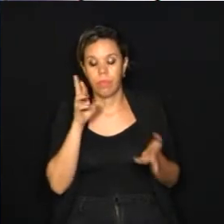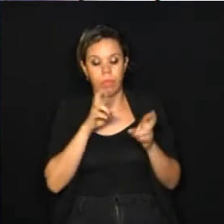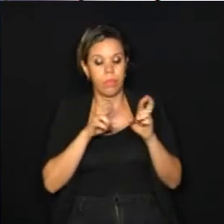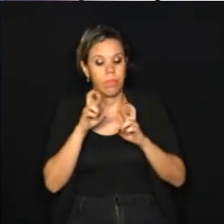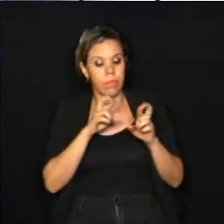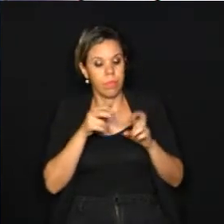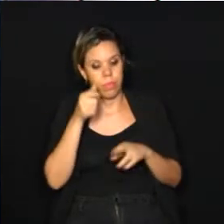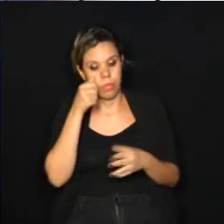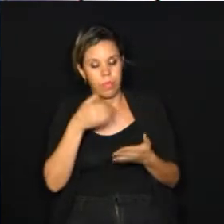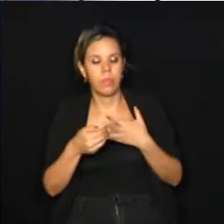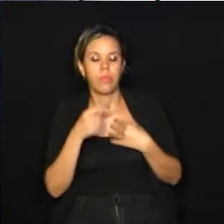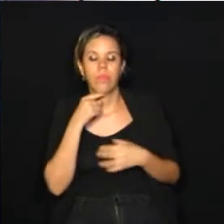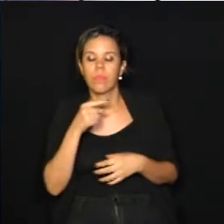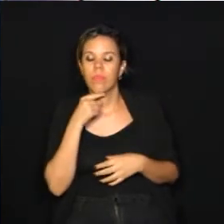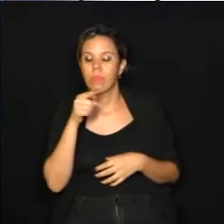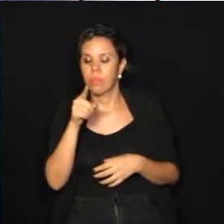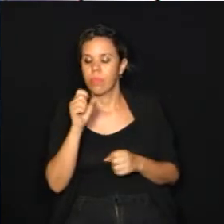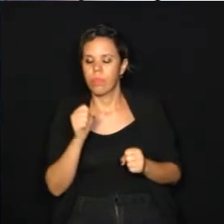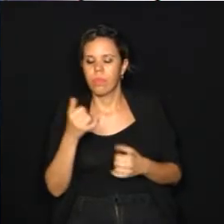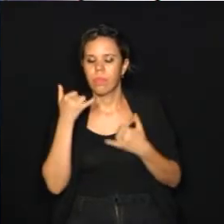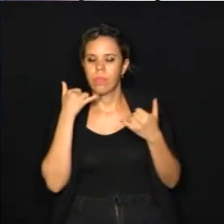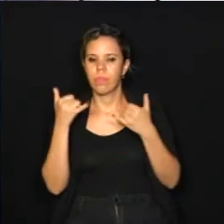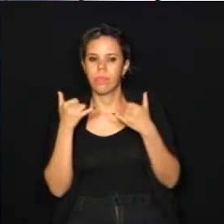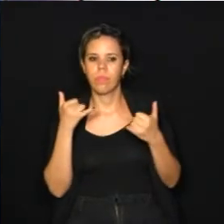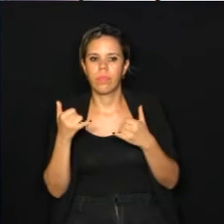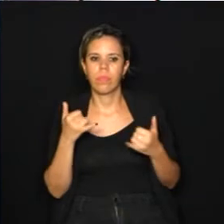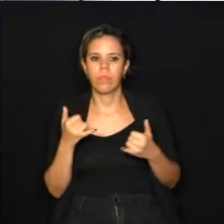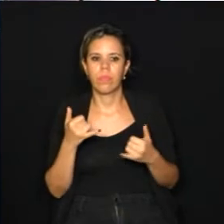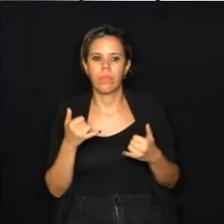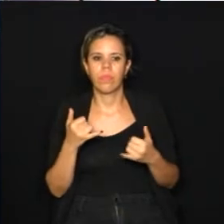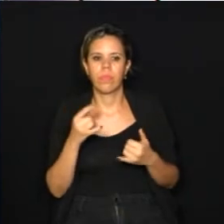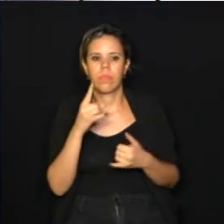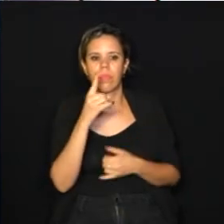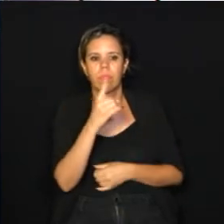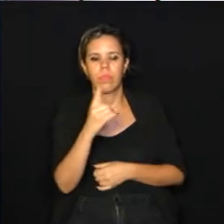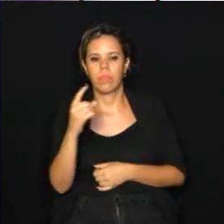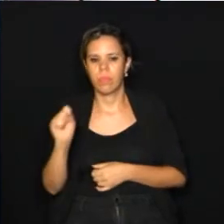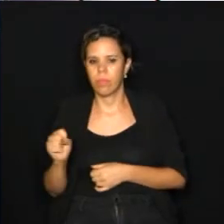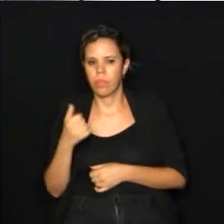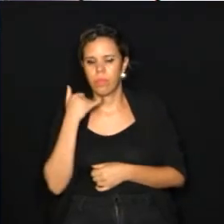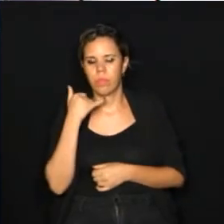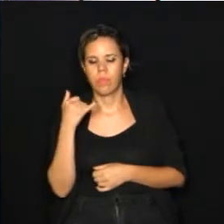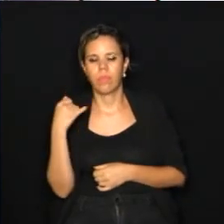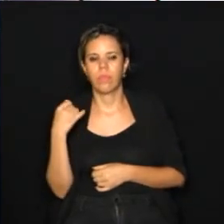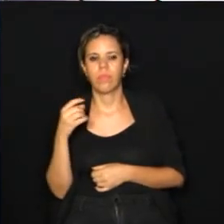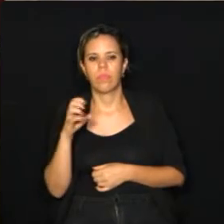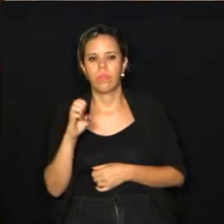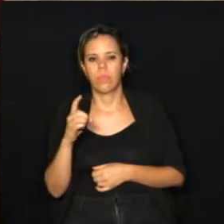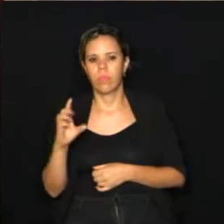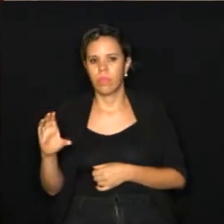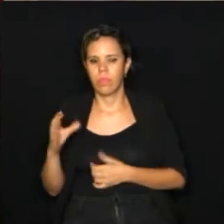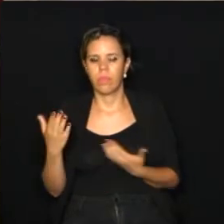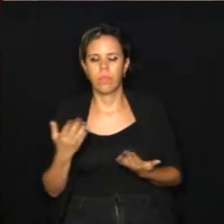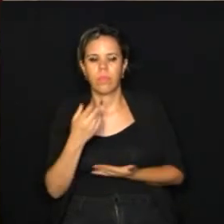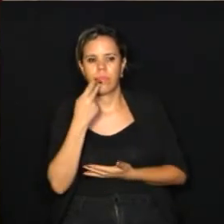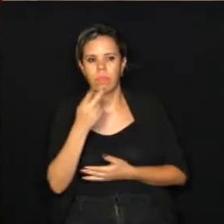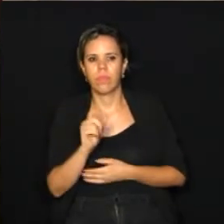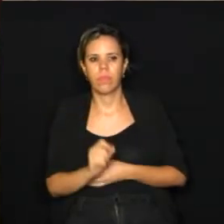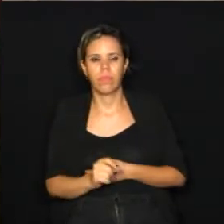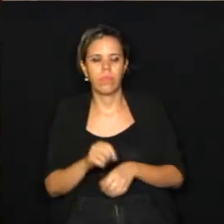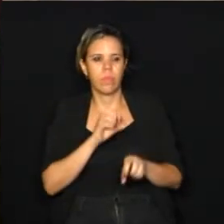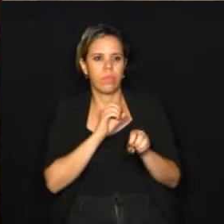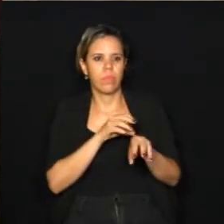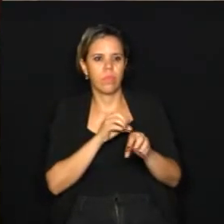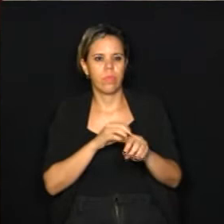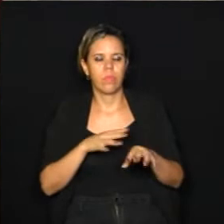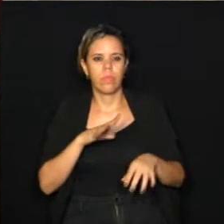ou qualquer dúvida também você pode ligar no telefone 118, que é o Fale Conosco da INDEC. Falando um pouquinho agora sobre educação